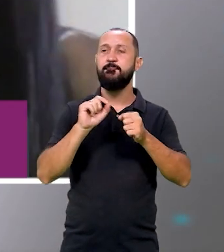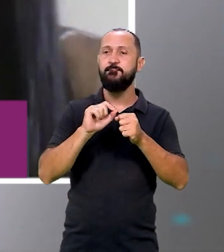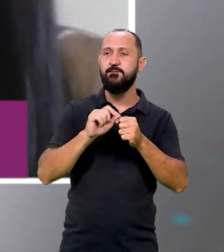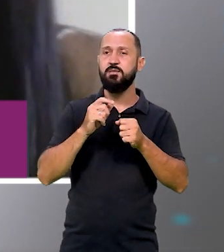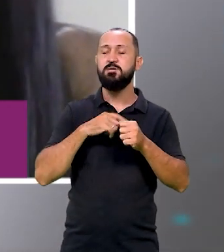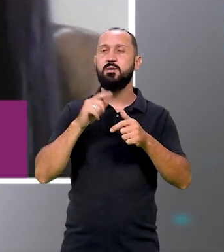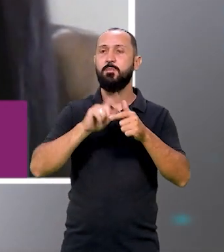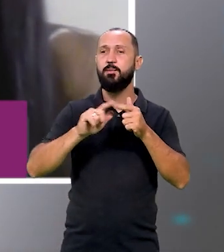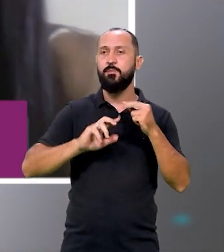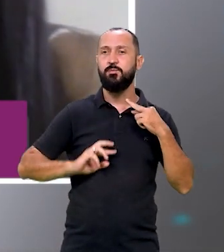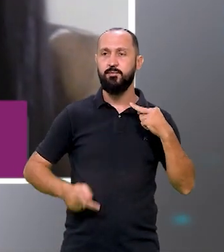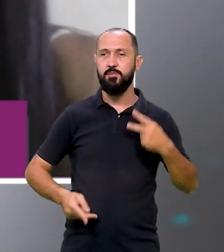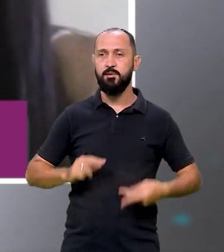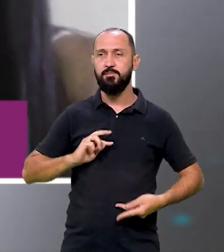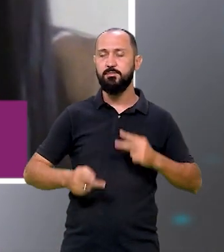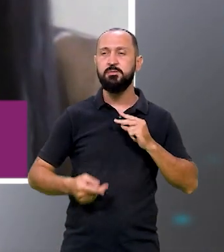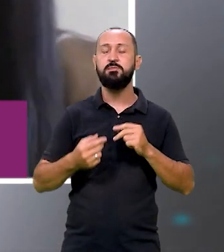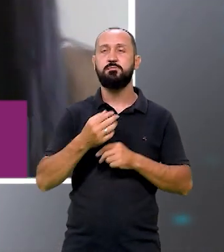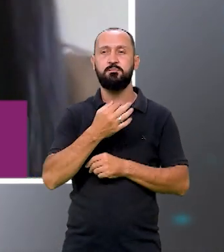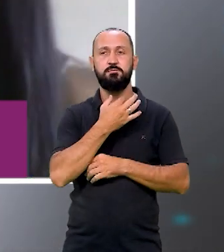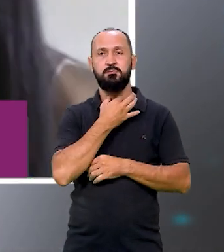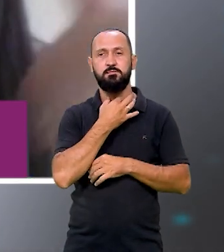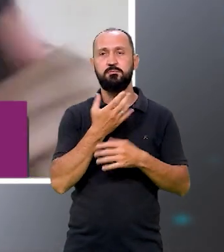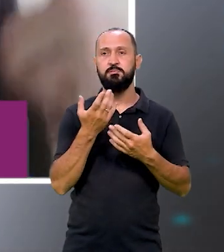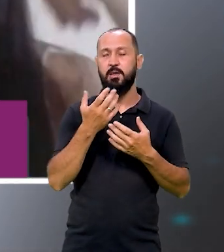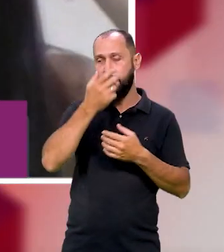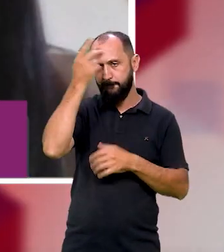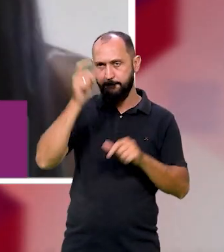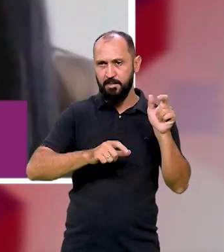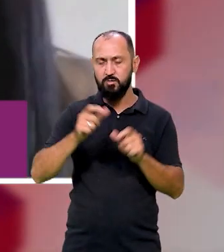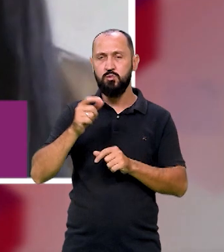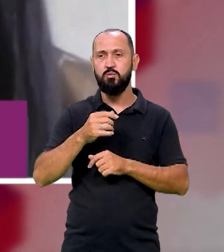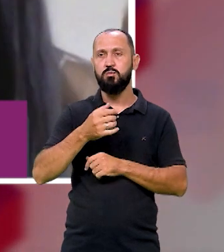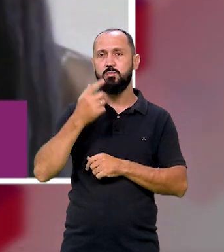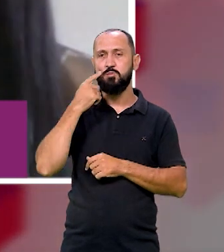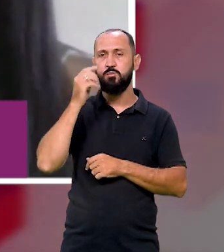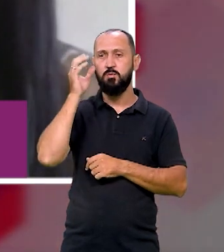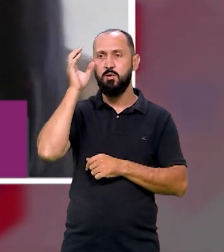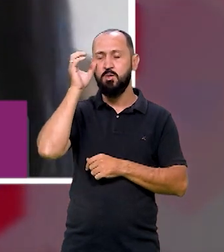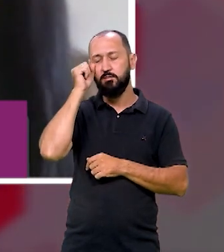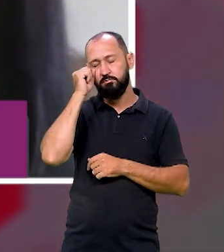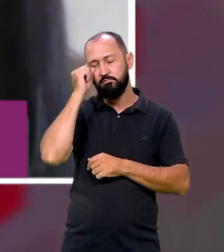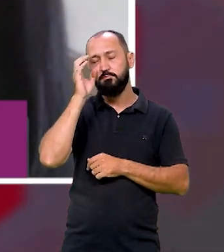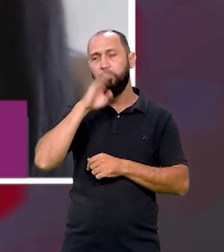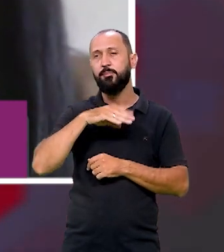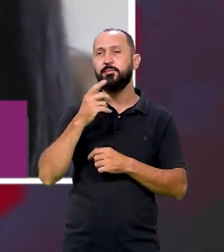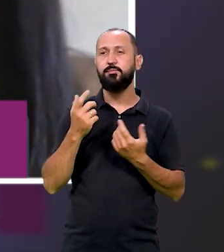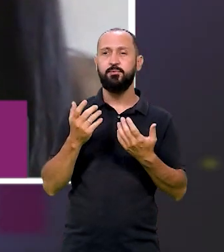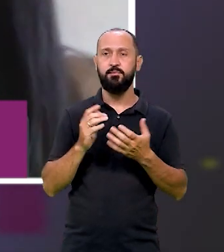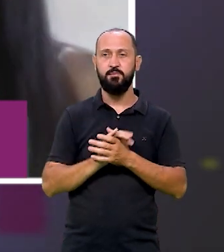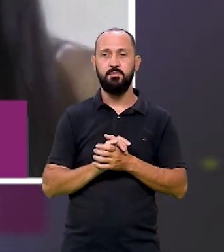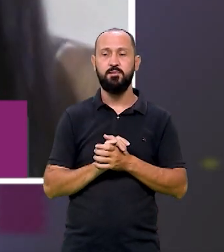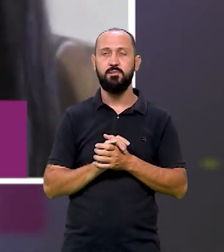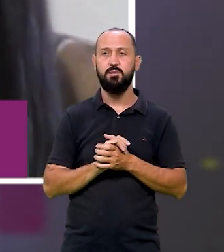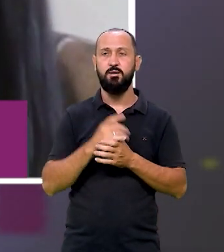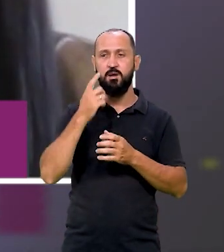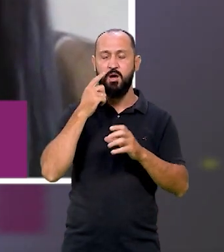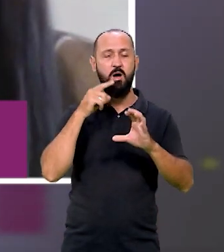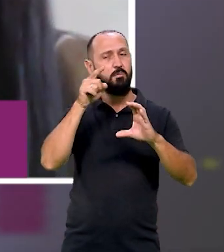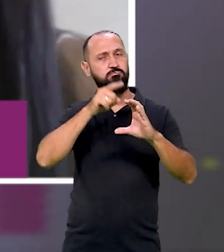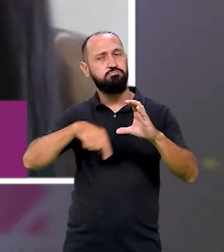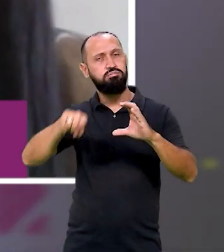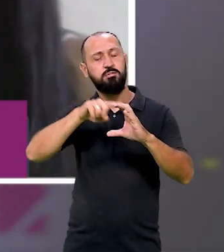gente vai mudando o hábito, que o objetivo é algo para a vida toda. Não adianta pensar só em um projeto, né, Lívia? Porque verão vai ter todo ano. E aí